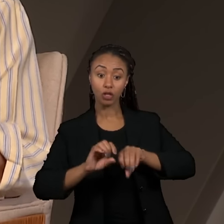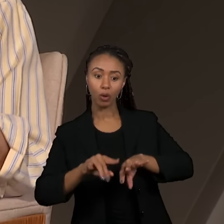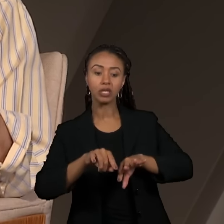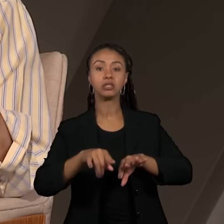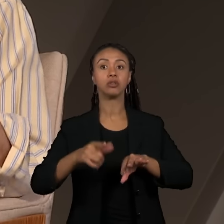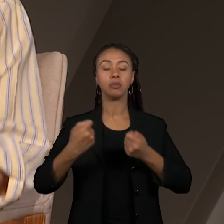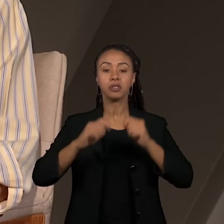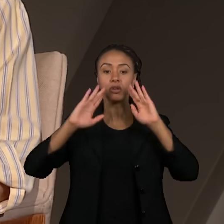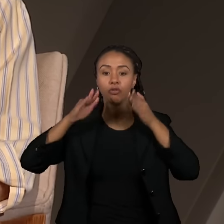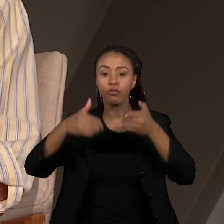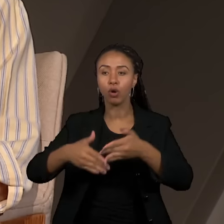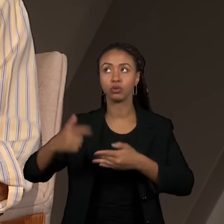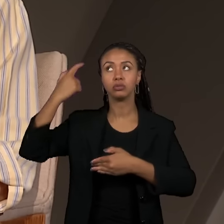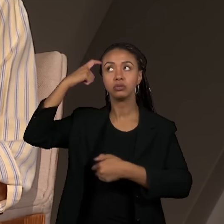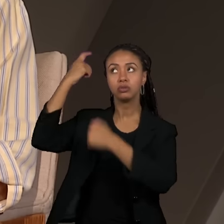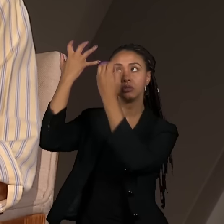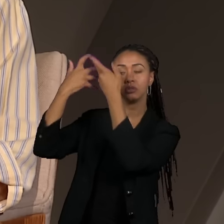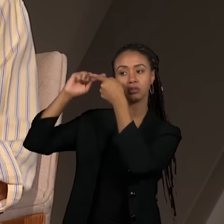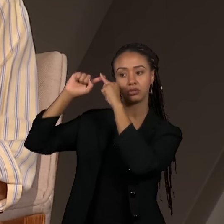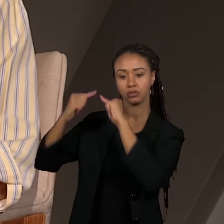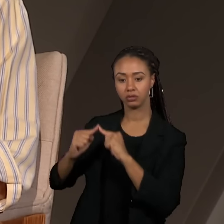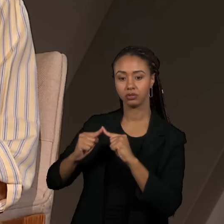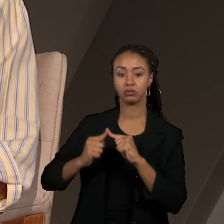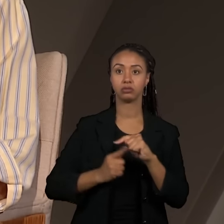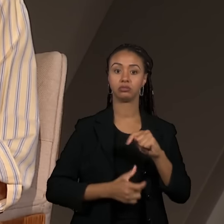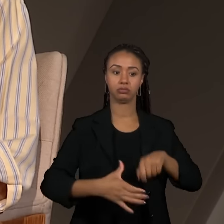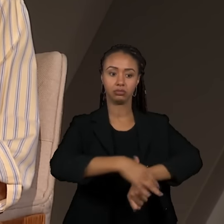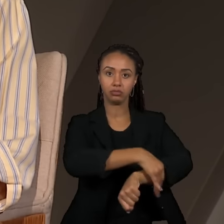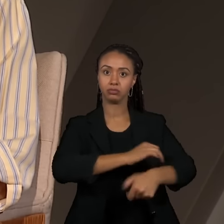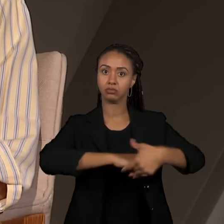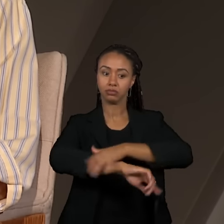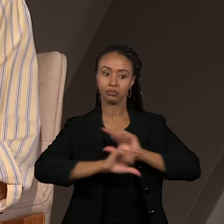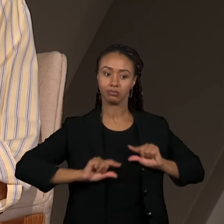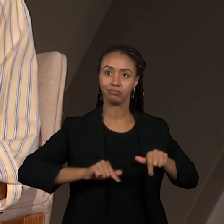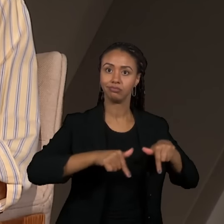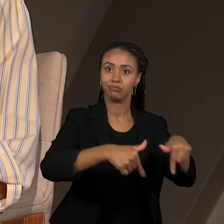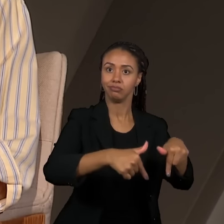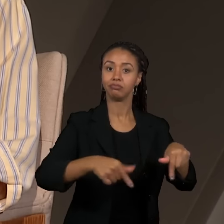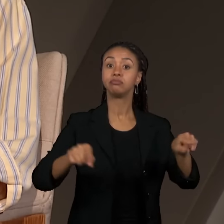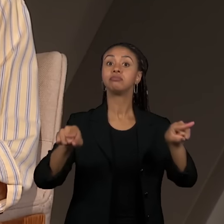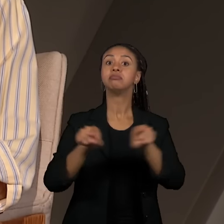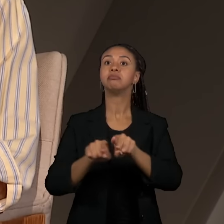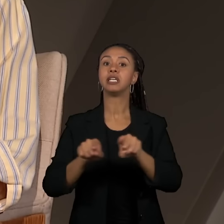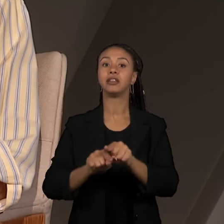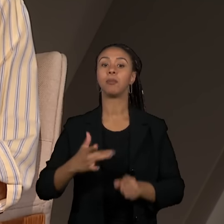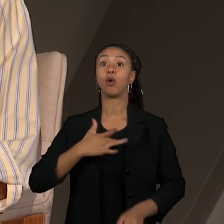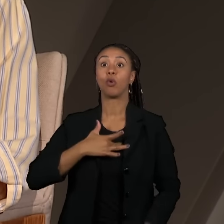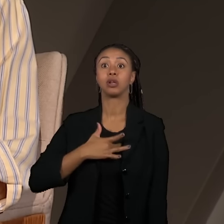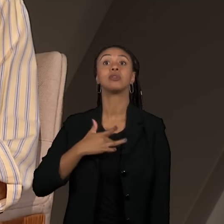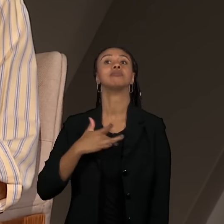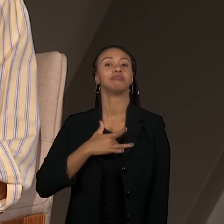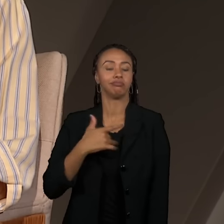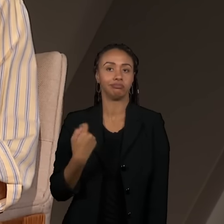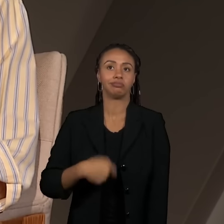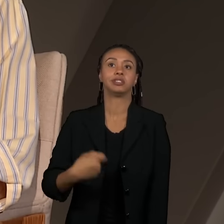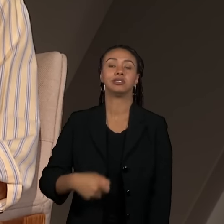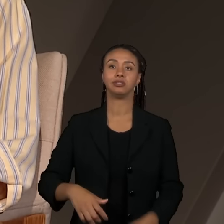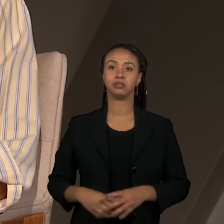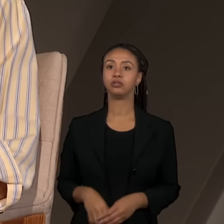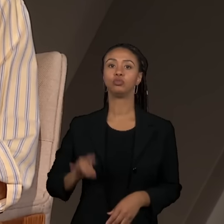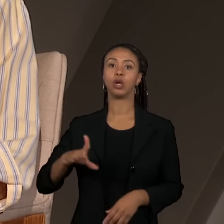monassa e coração né no sentido que não é mais né eu transmito lá e peço para você fazer um